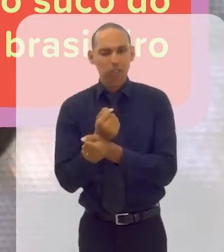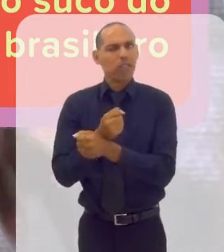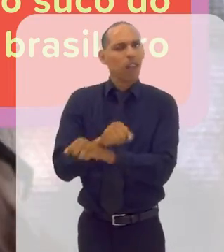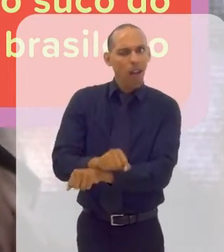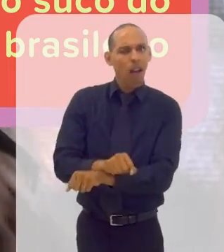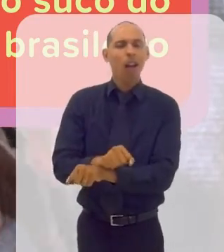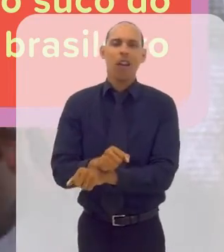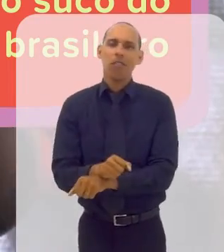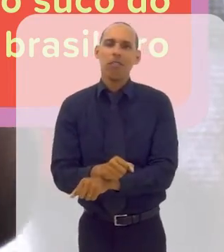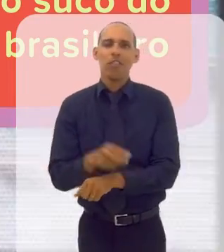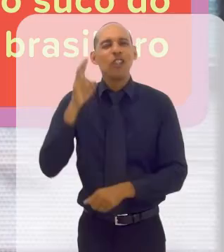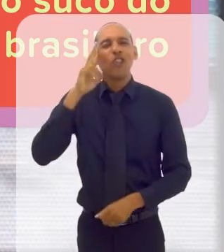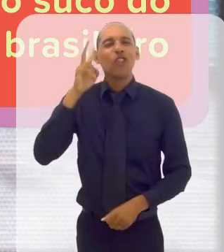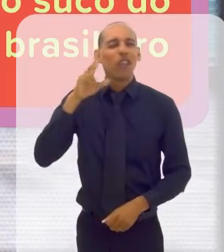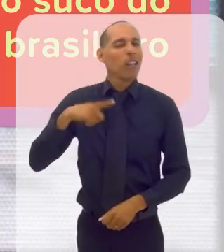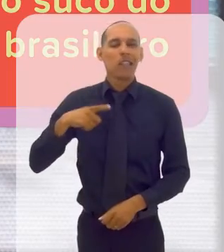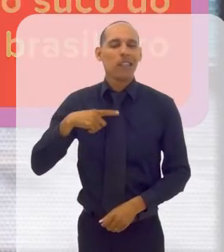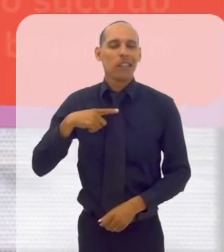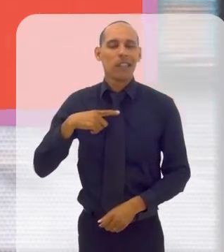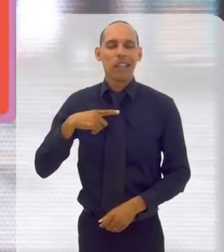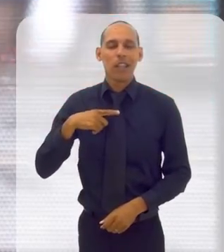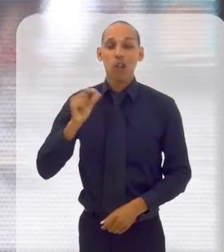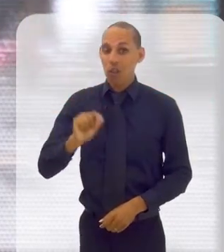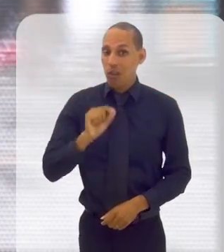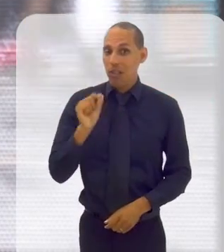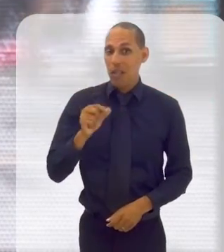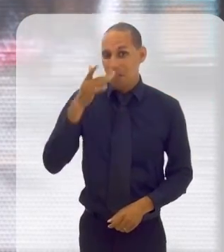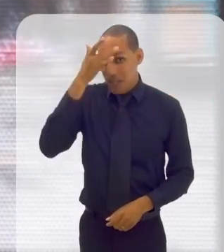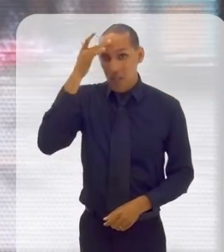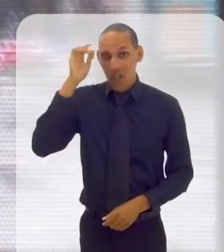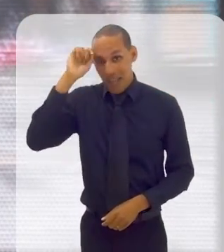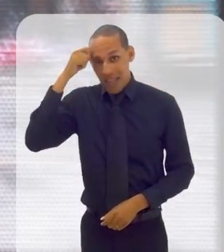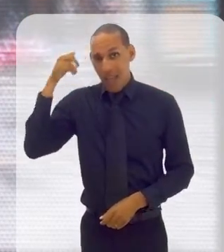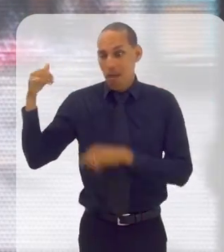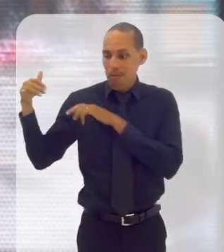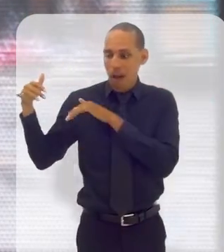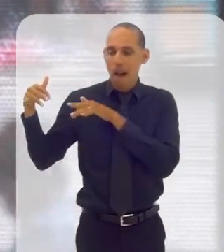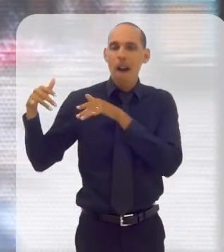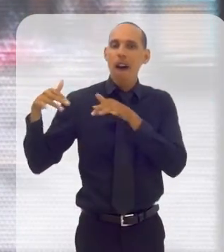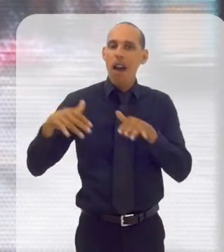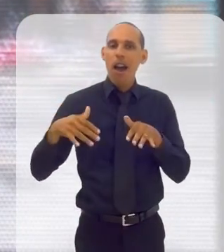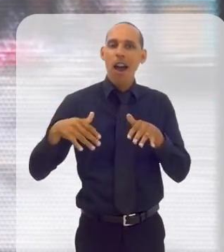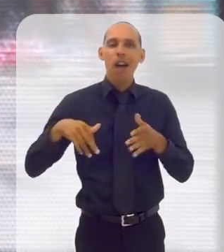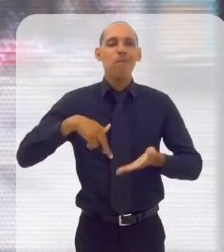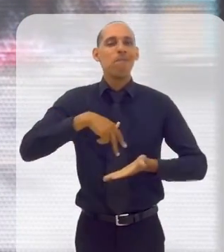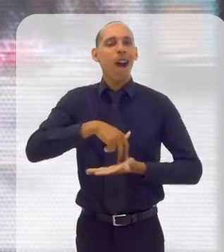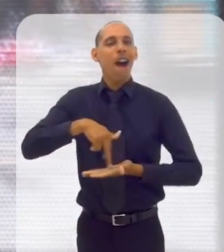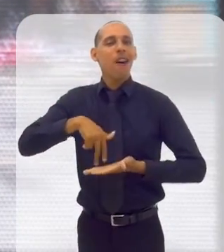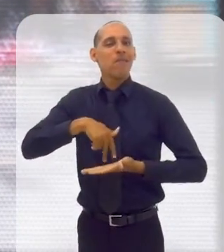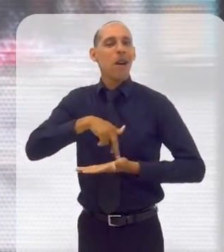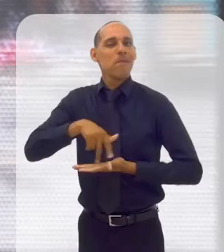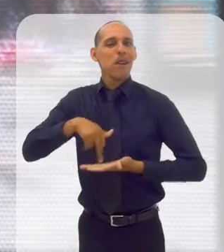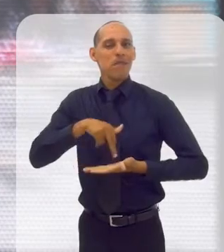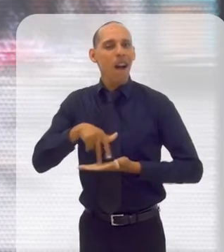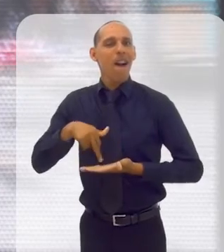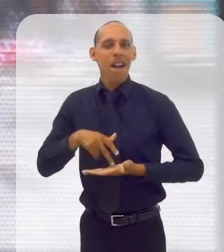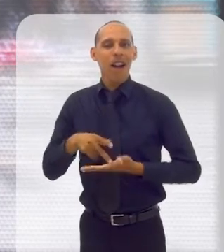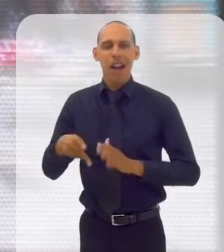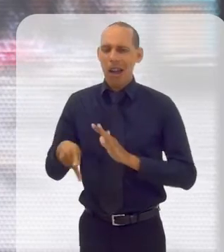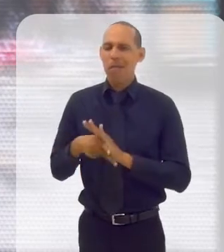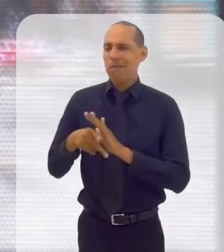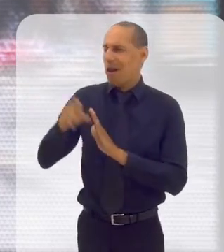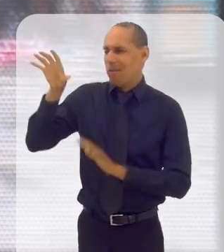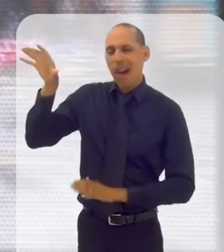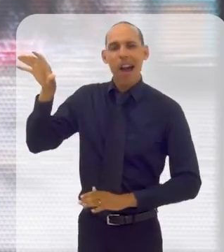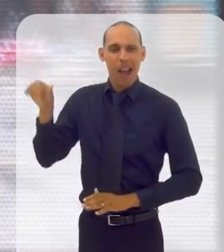uma presença escravizada, há relatos históricos de muitas pessoas negras que vinham para cá e dançavam em